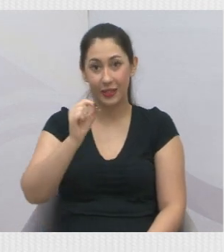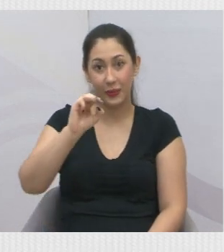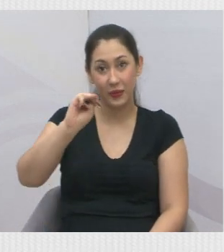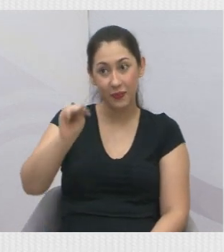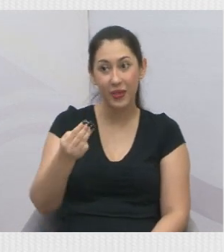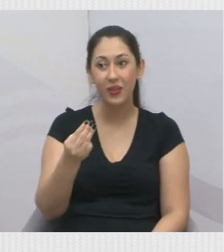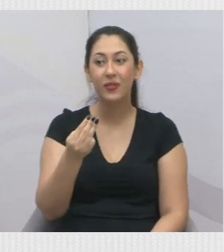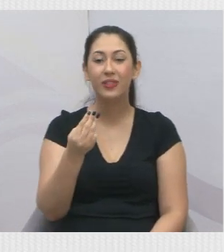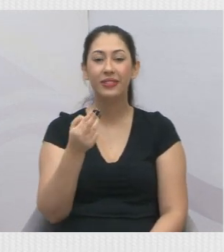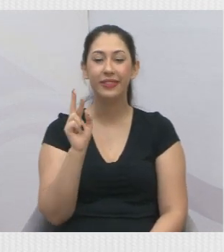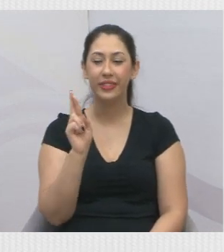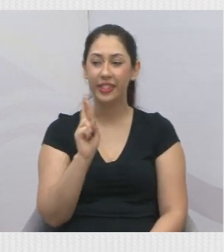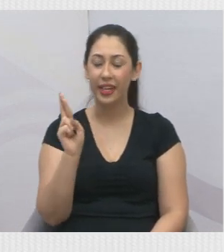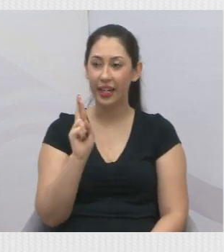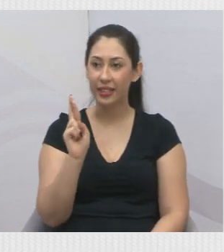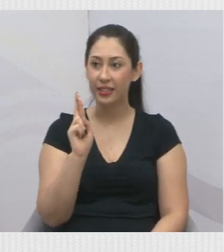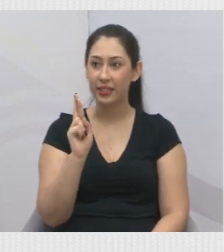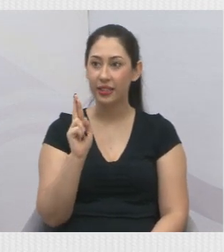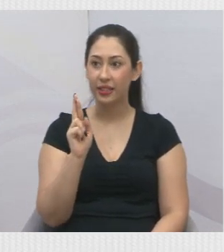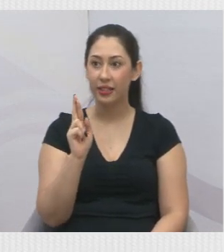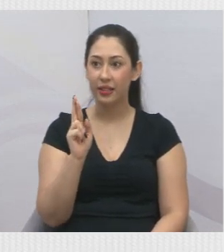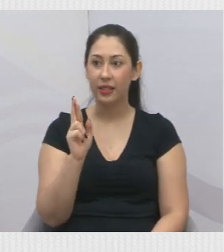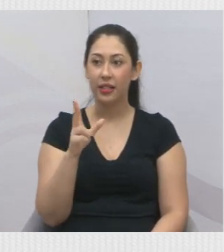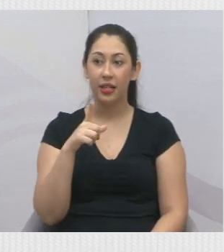R$ 1.106.971.000, atingindo um percentual de